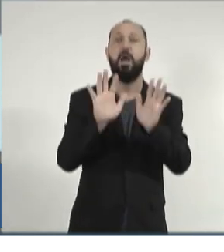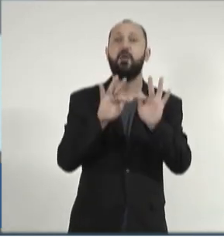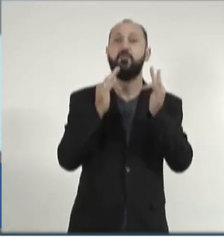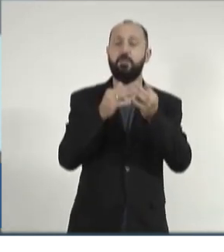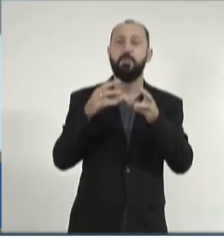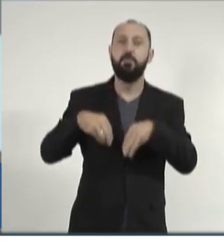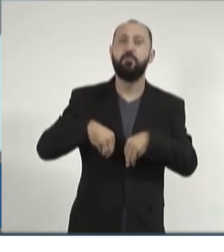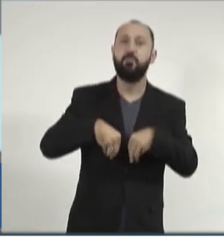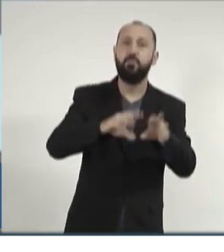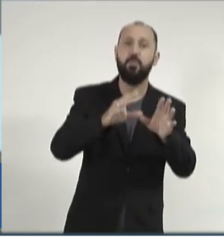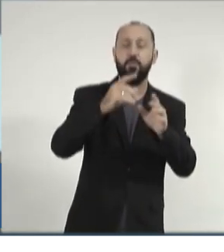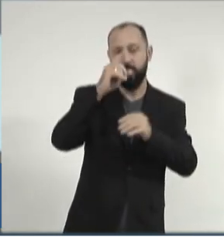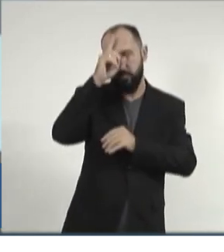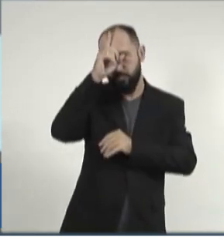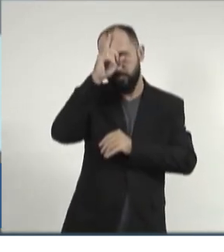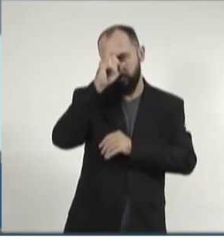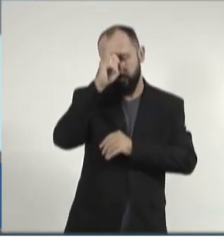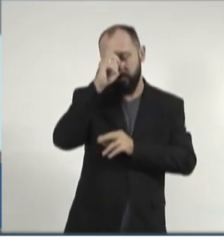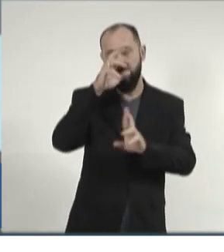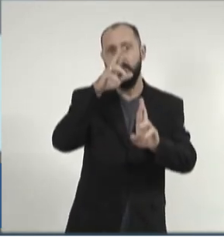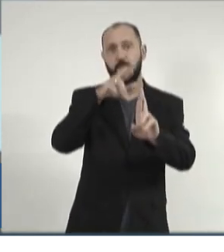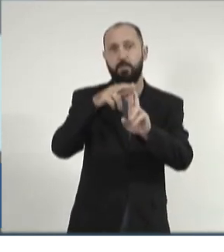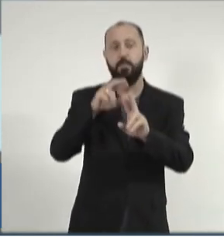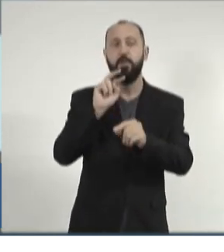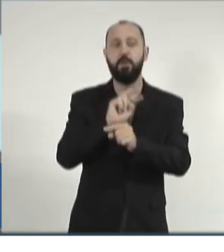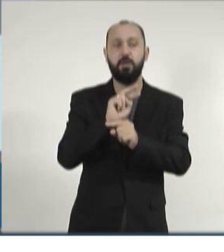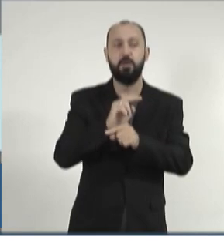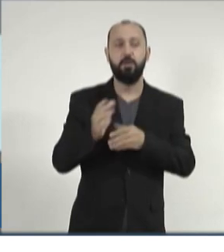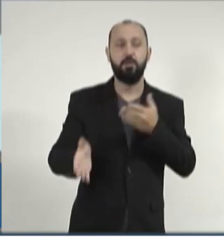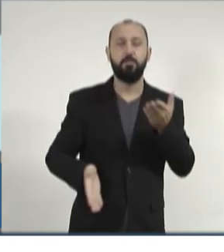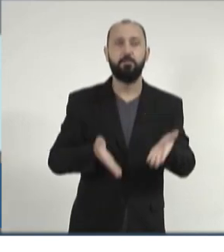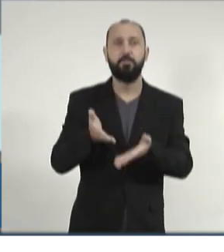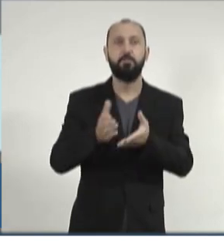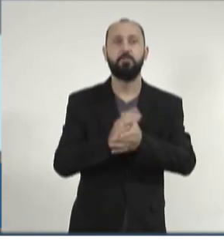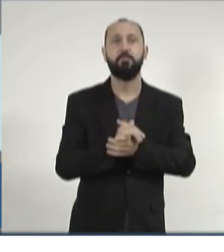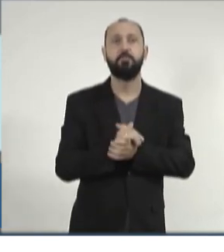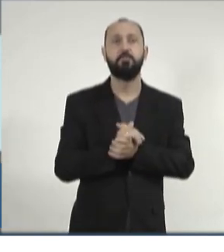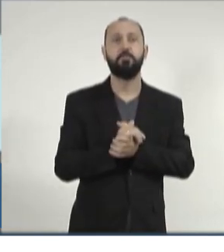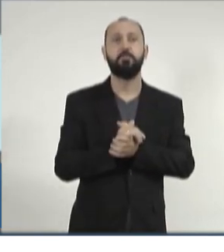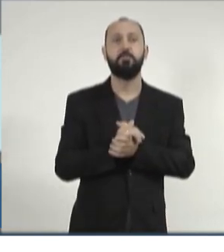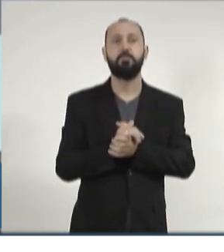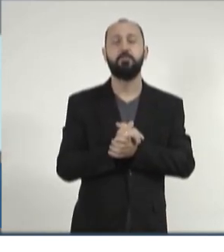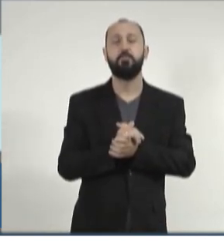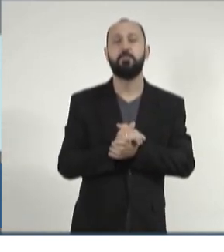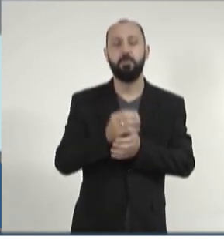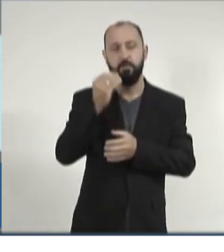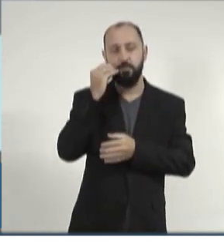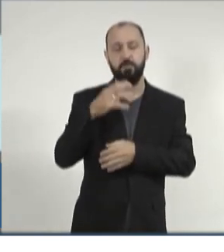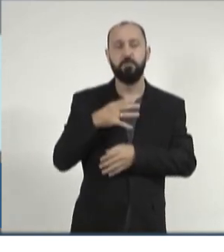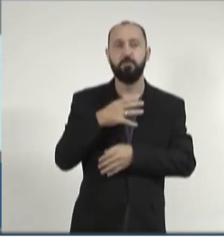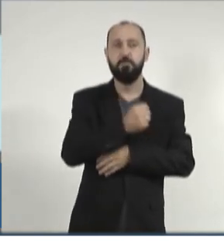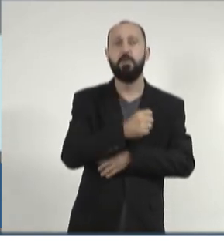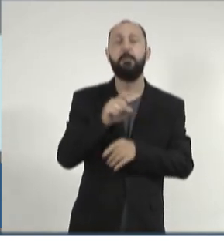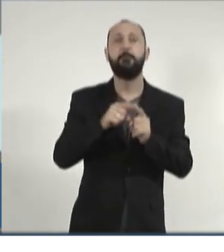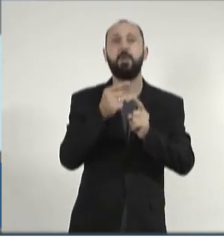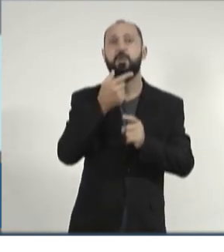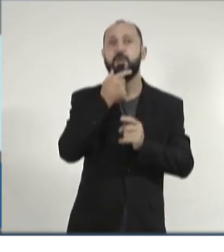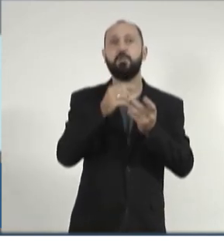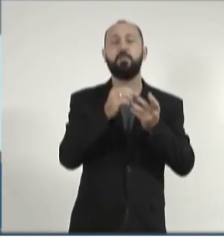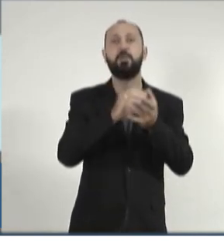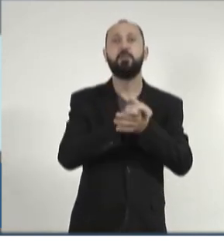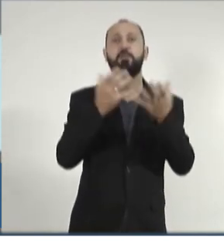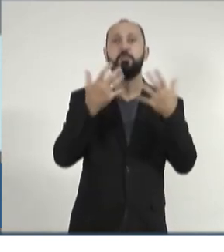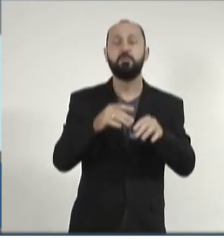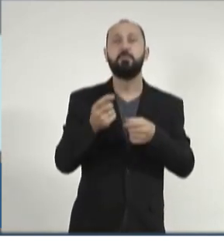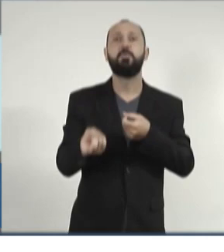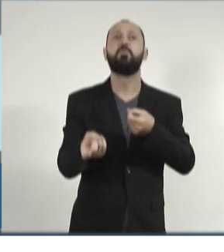família levou a Maria da Penha para um hospital de referência para tratamento. Por quê? Eles iam fazer de tudo para salvá-la. Mas o marido não quis, gente. O